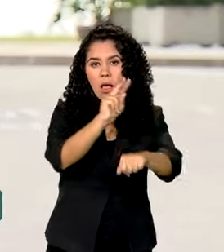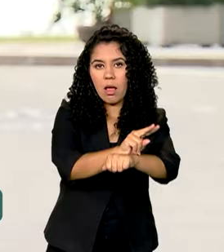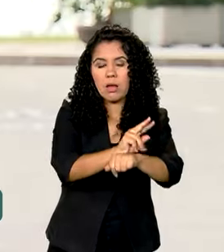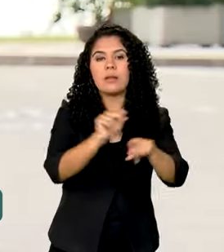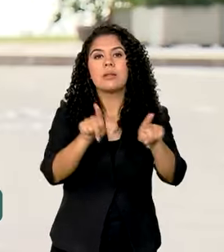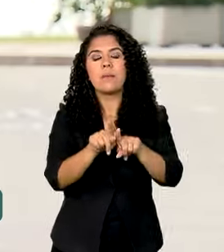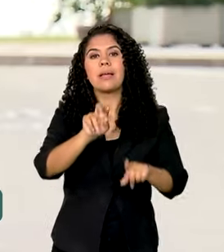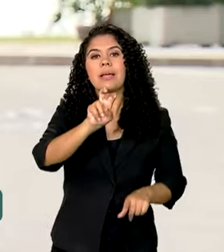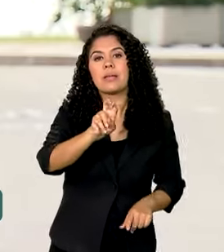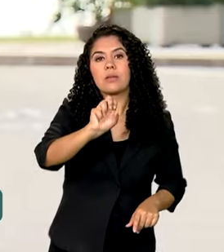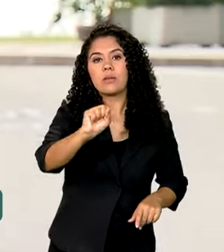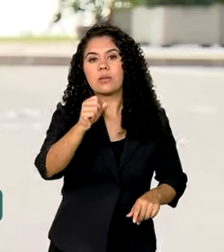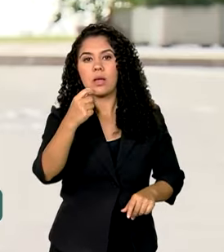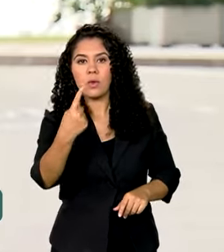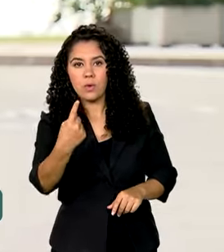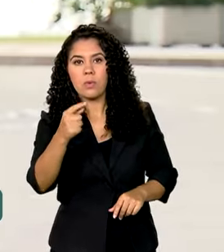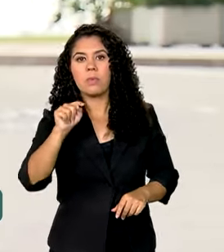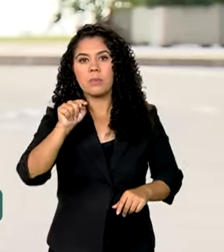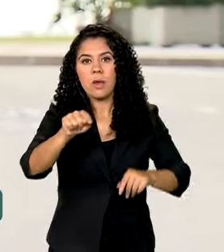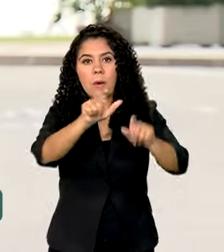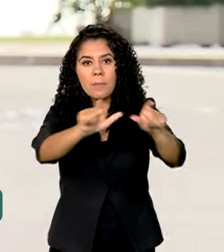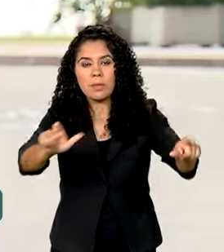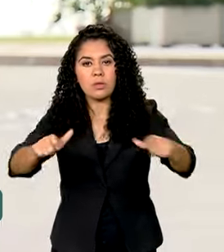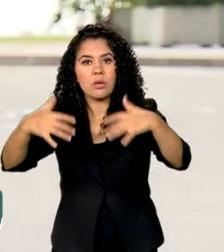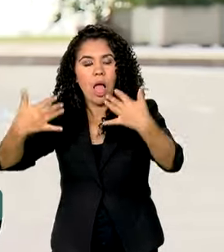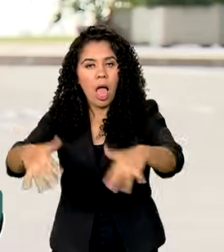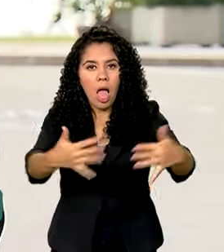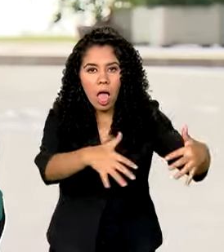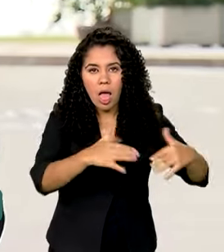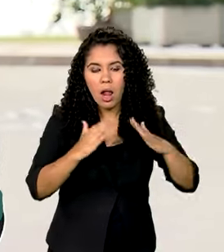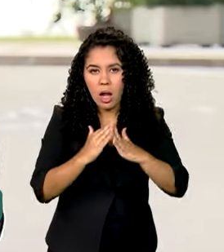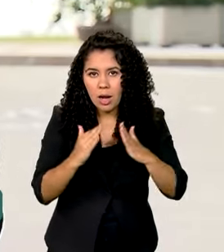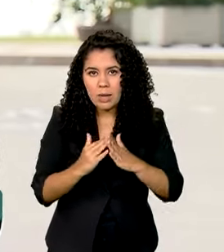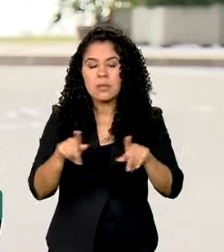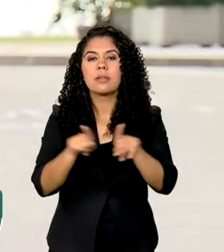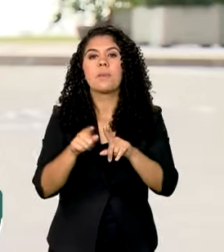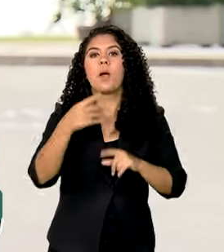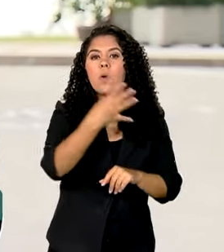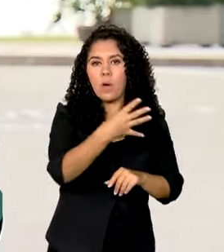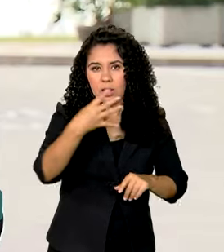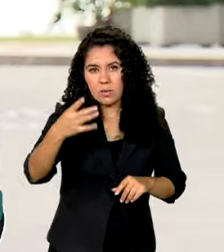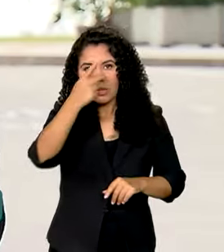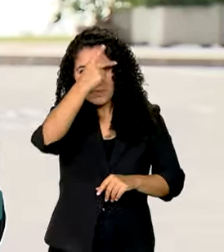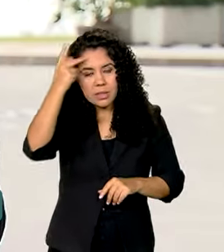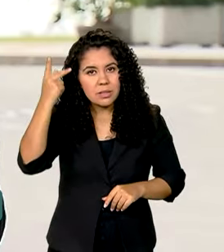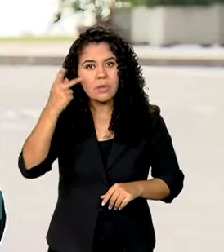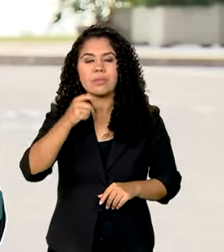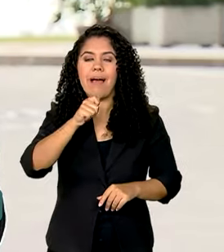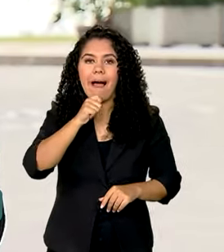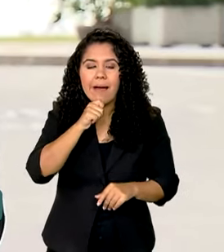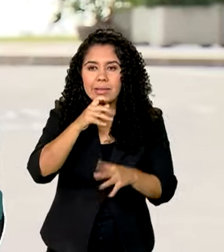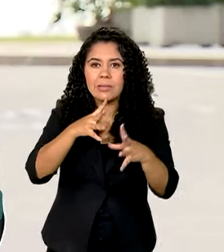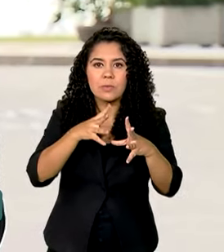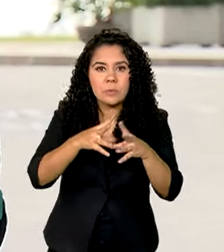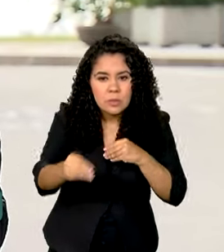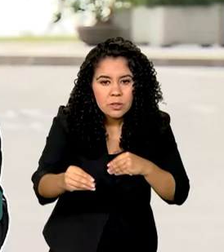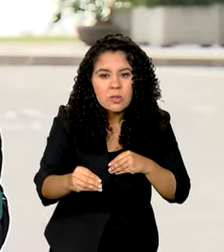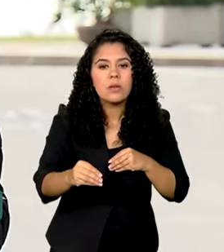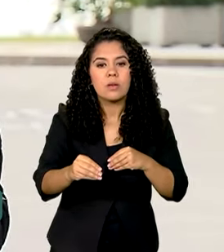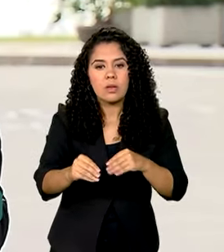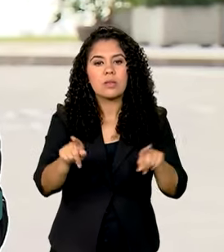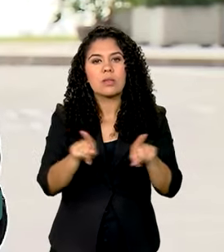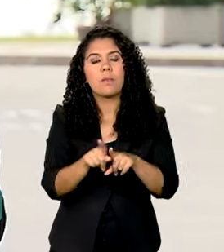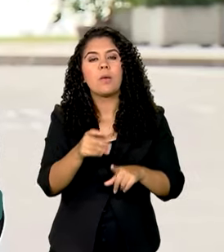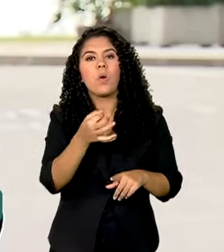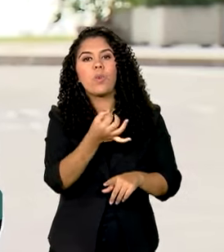mil desalojadas, mil a menos do que ontem. 44 pessoas permanecem desaparecidas, esse número continua o mesmo e também o número